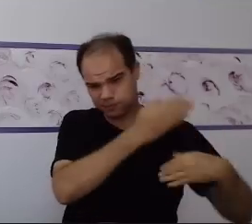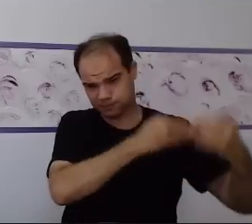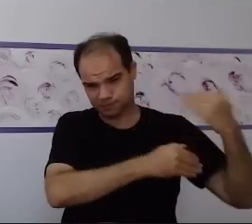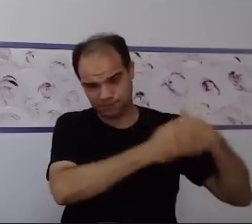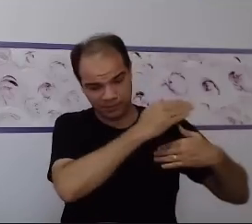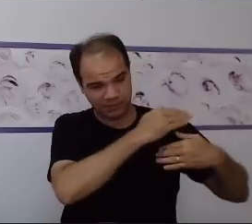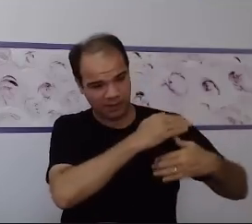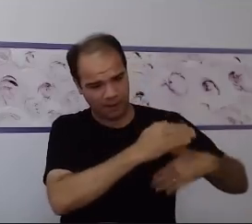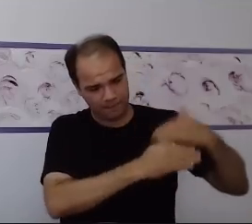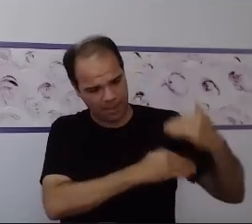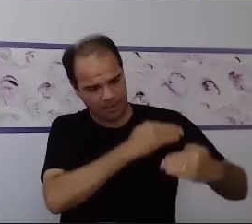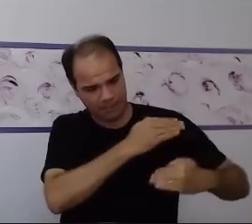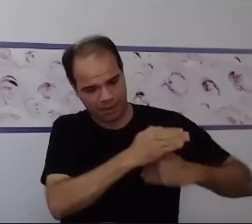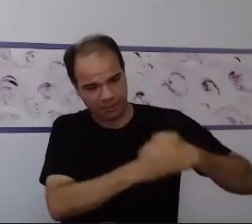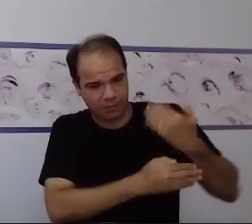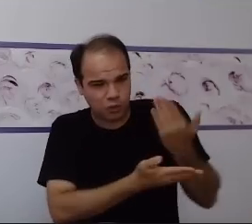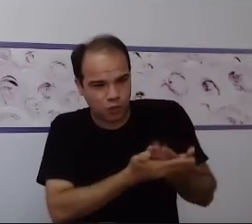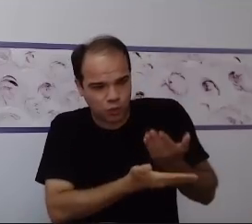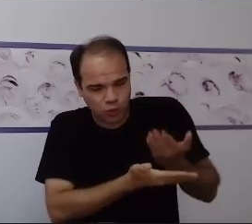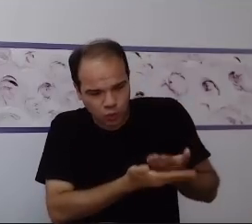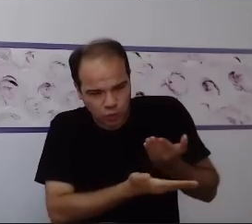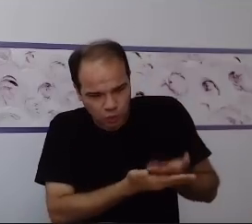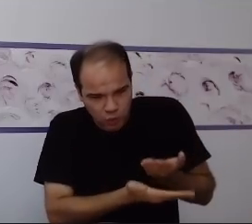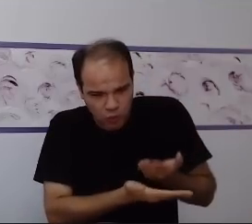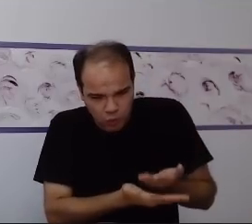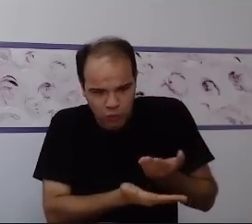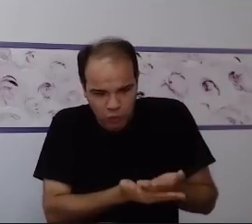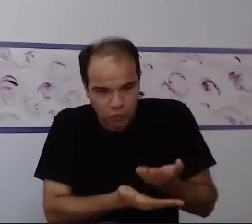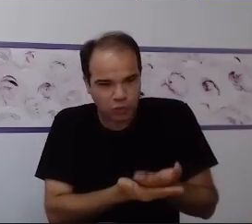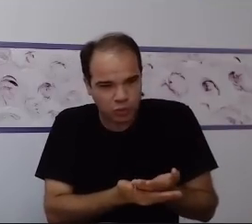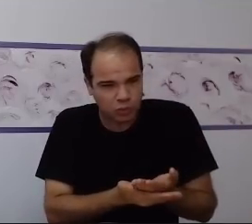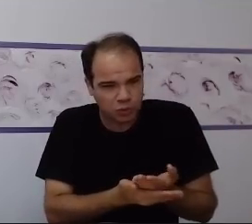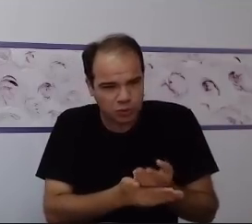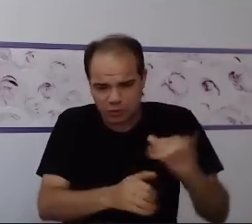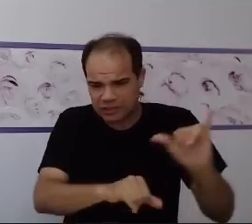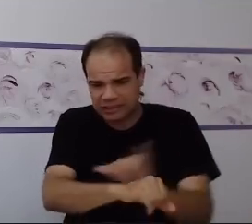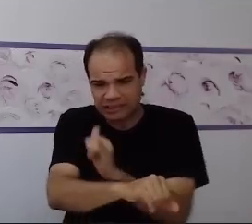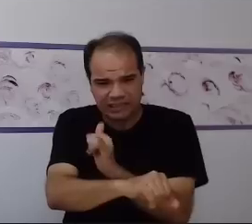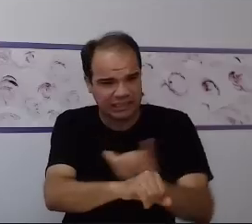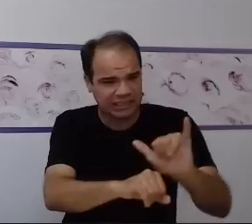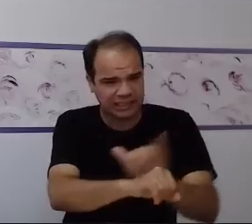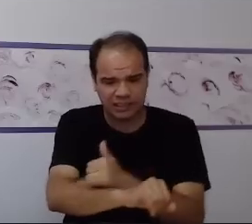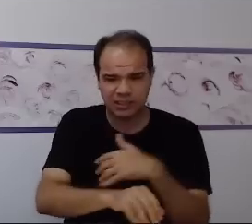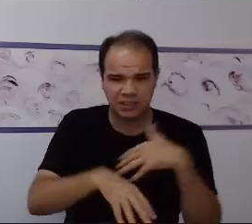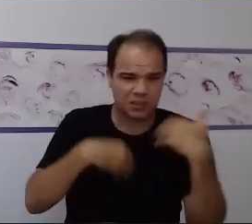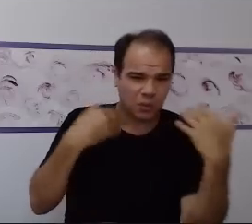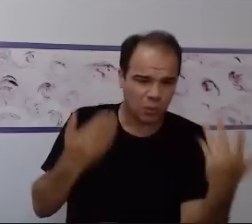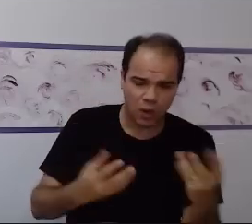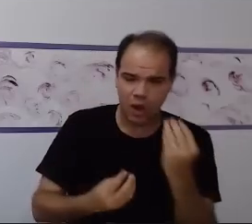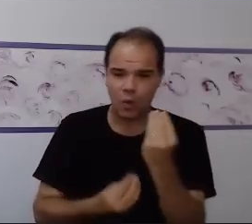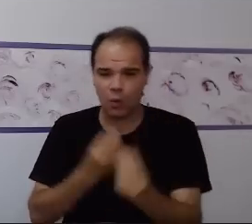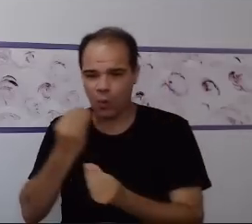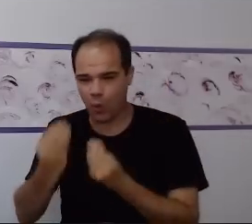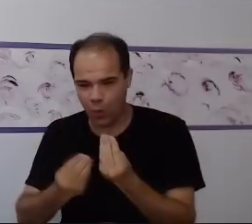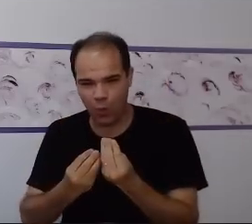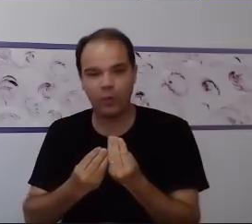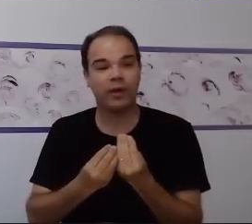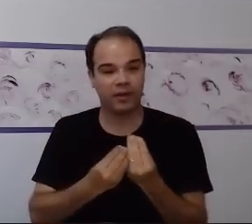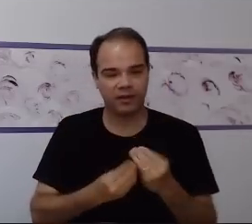estudando, você vai ramificando, você vai estudando as estratégias, como fazer, por que fazer. Não é só o fazer, né? Show de bola.